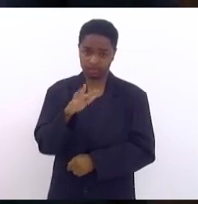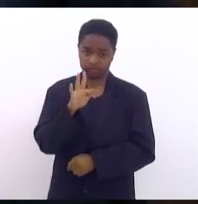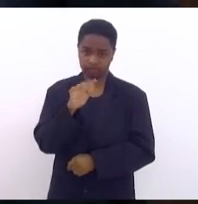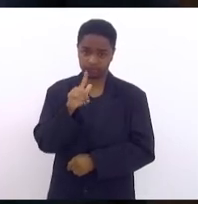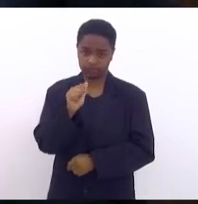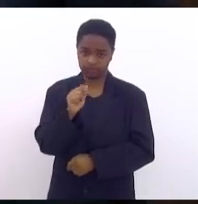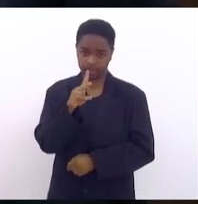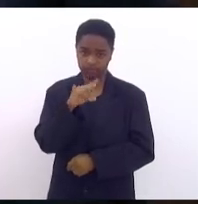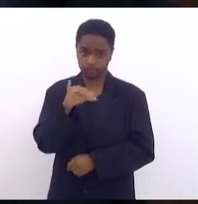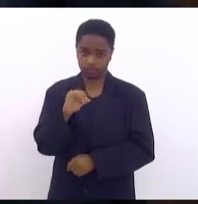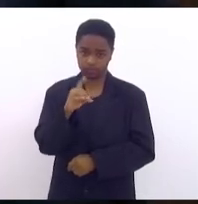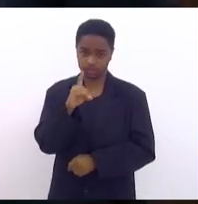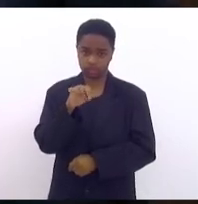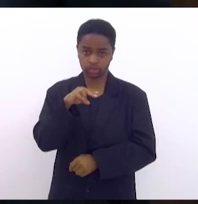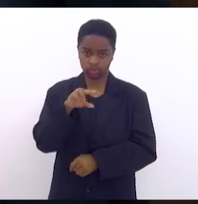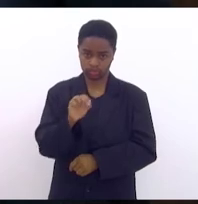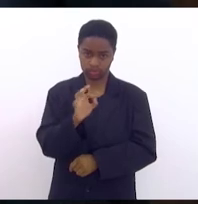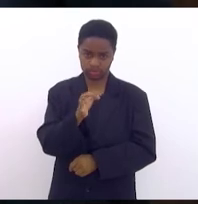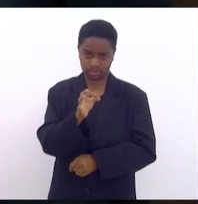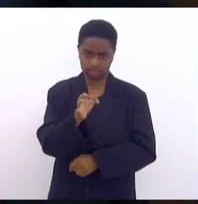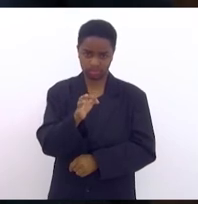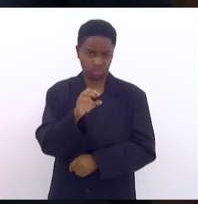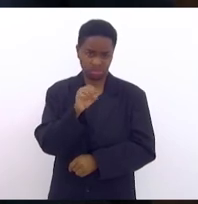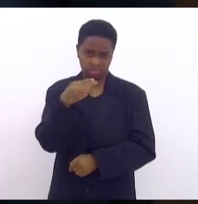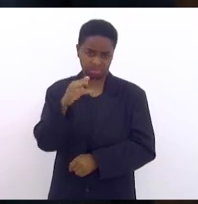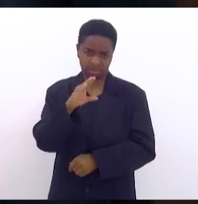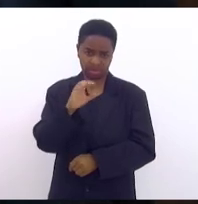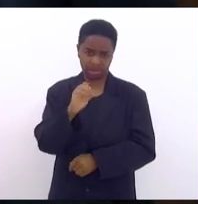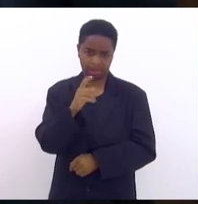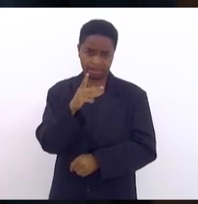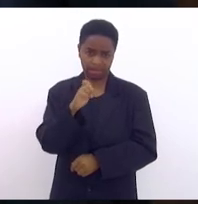né? O Capelli, ou o que seja.